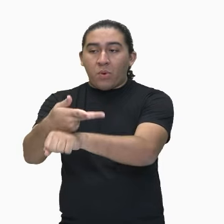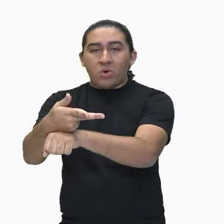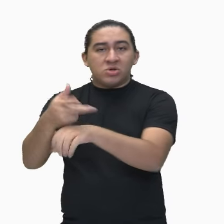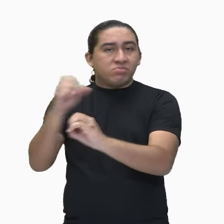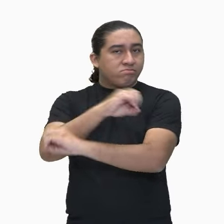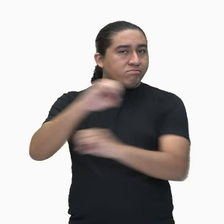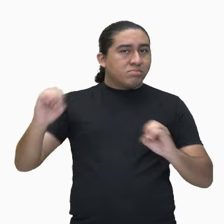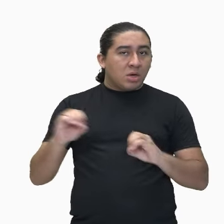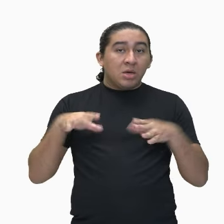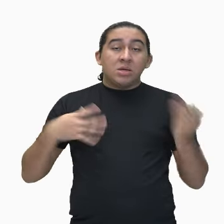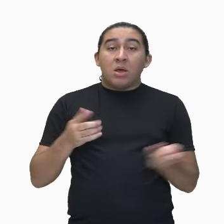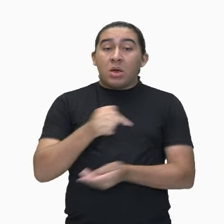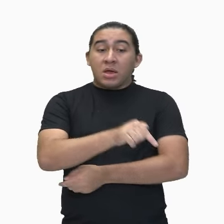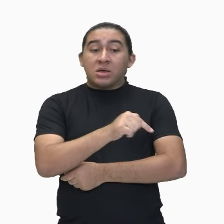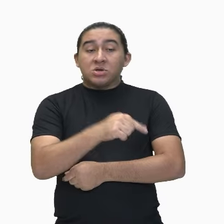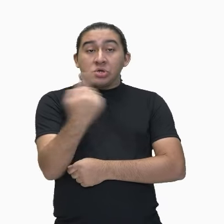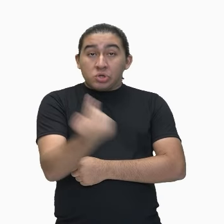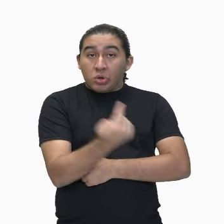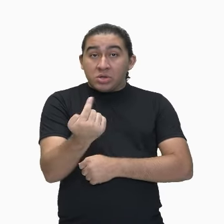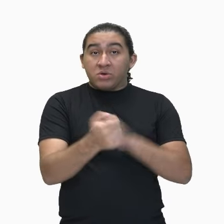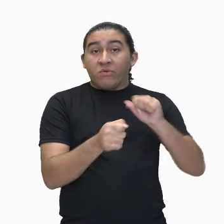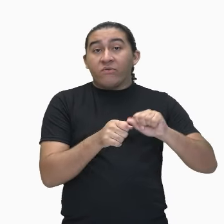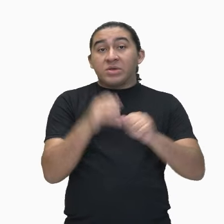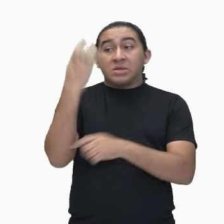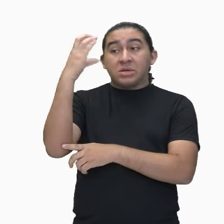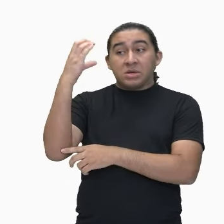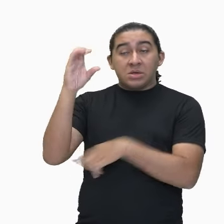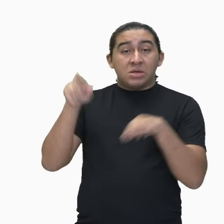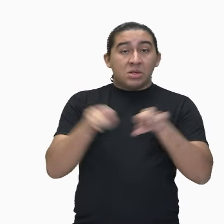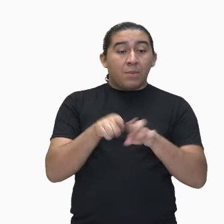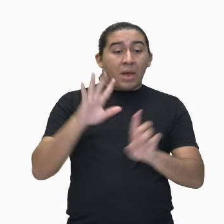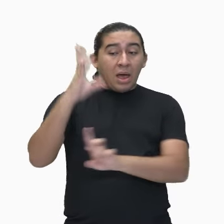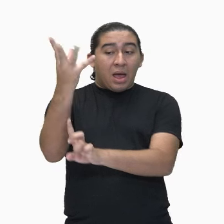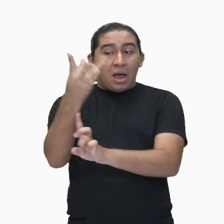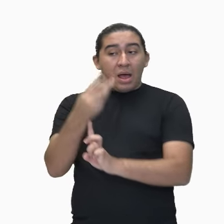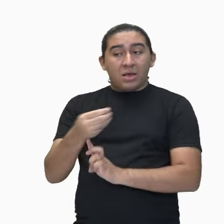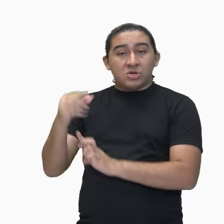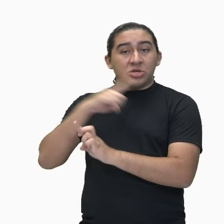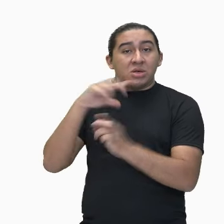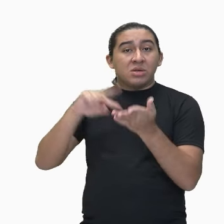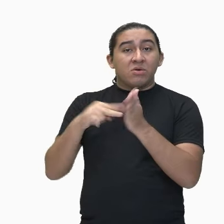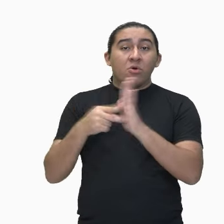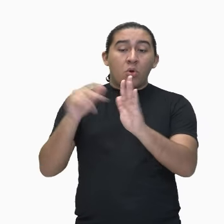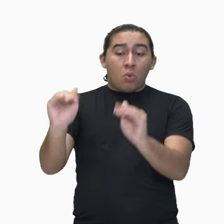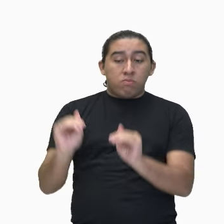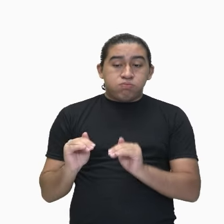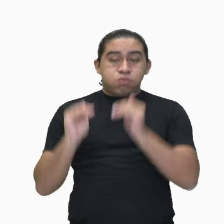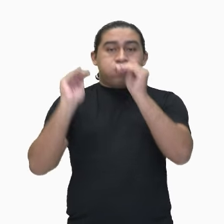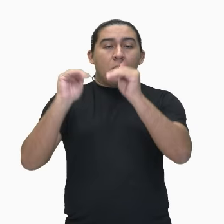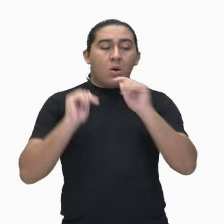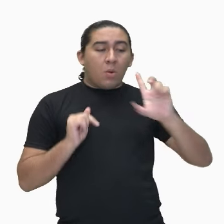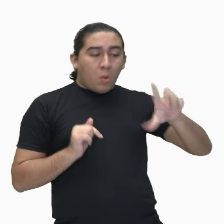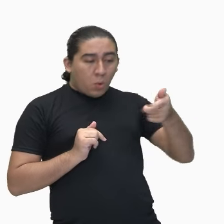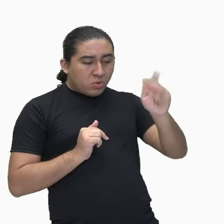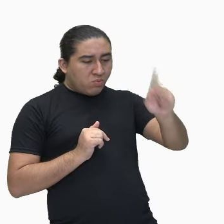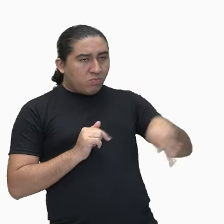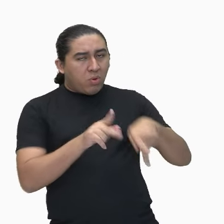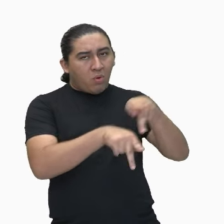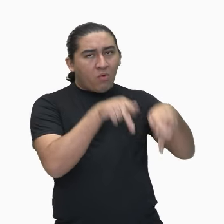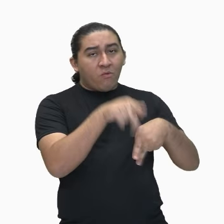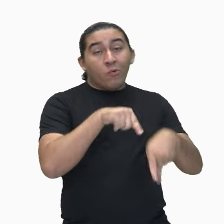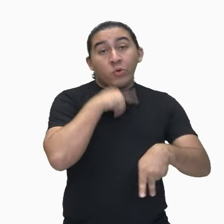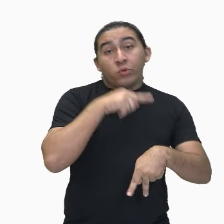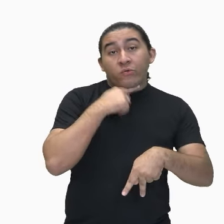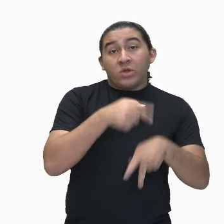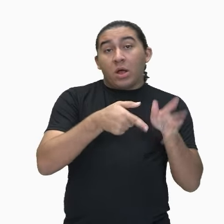criar, por exemplo, as ciências e a dar às artes uma elevação que nenhum outro povo conseguiu. Nem